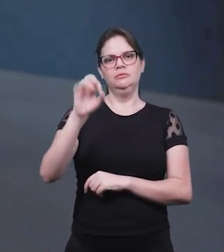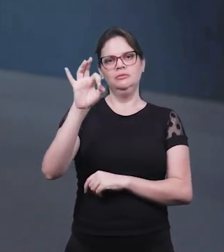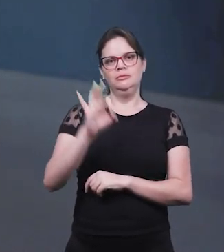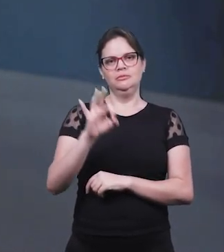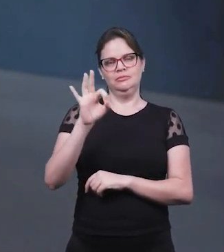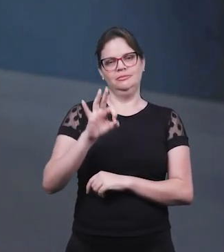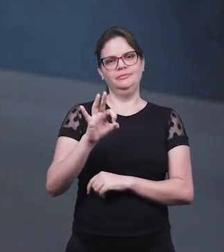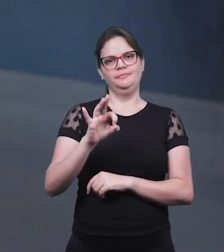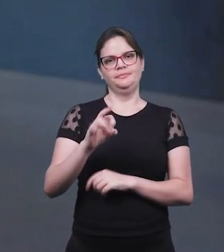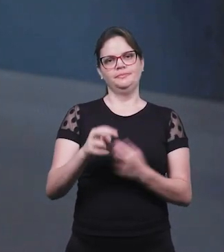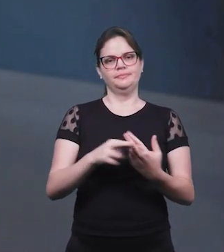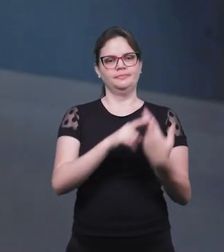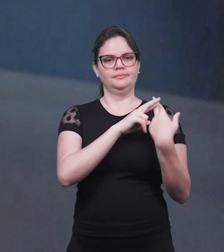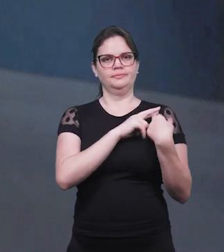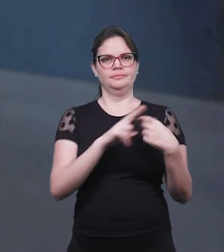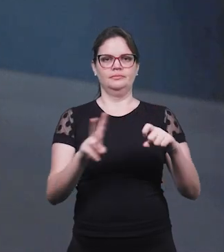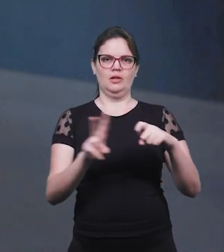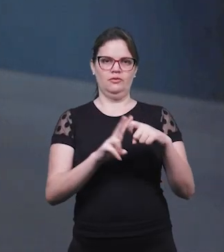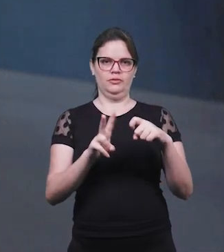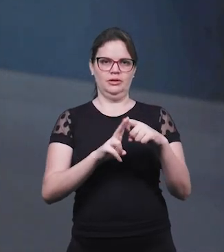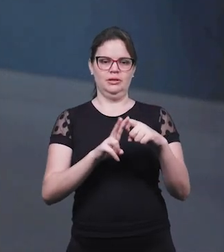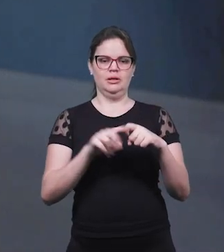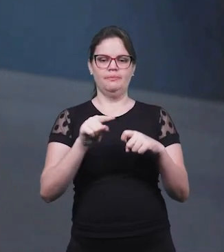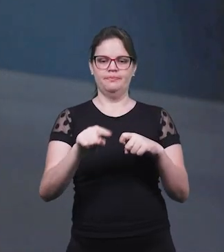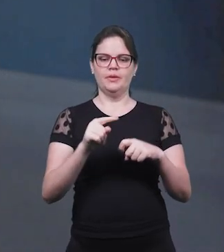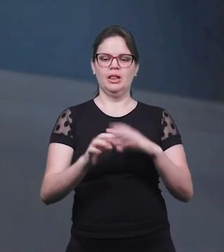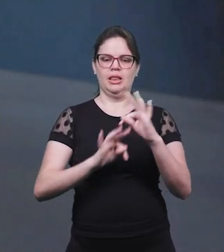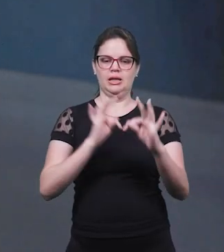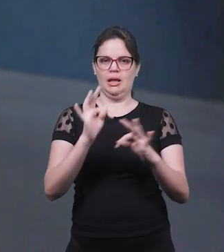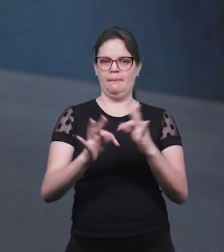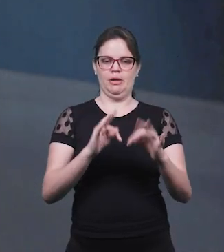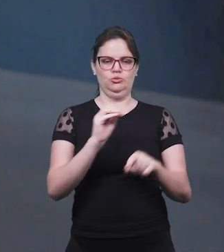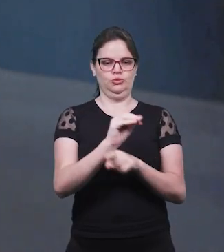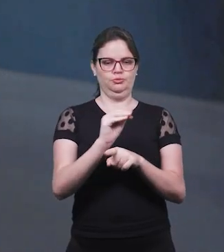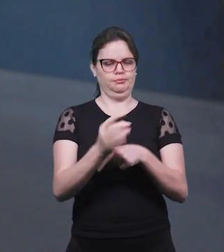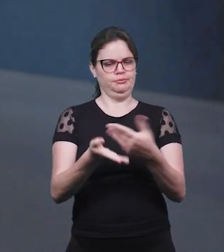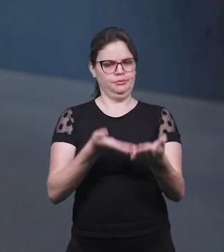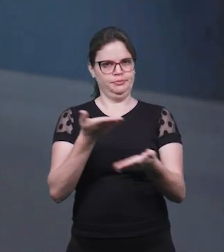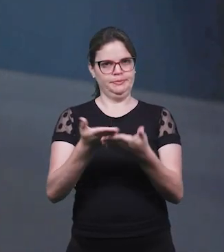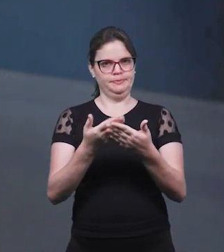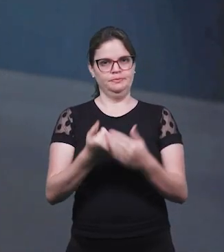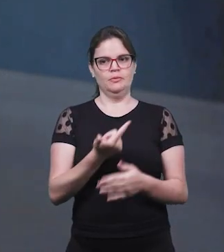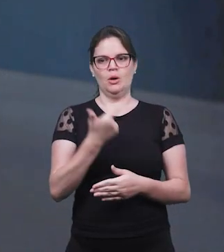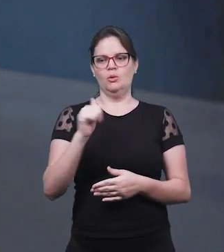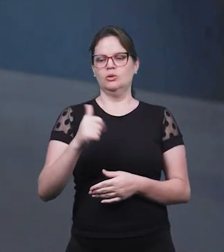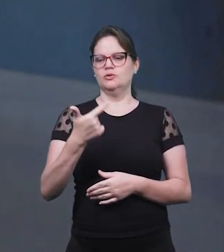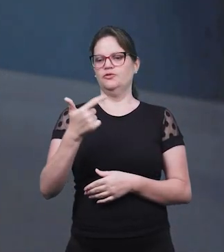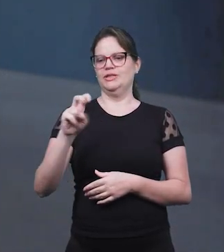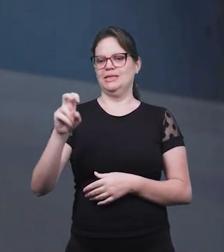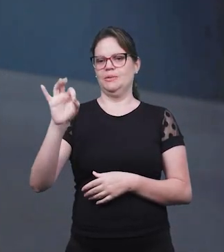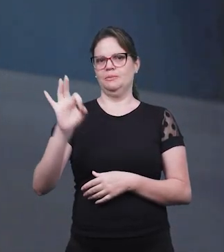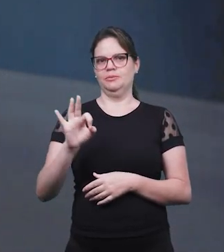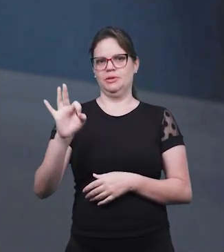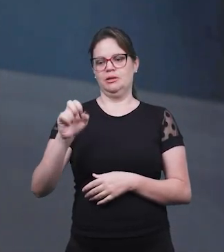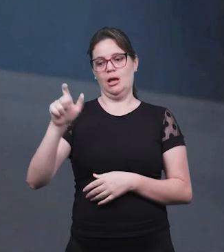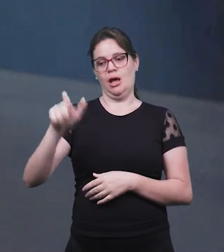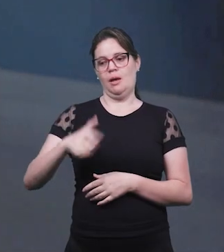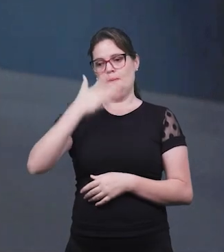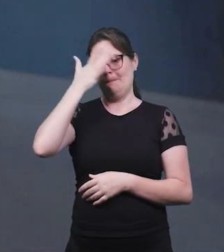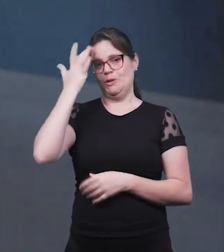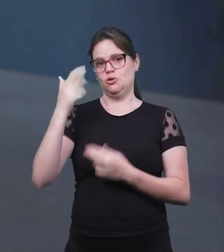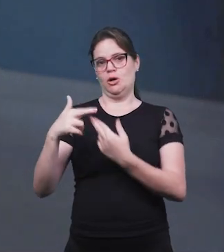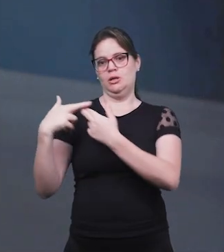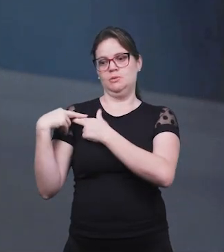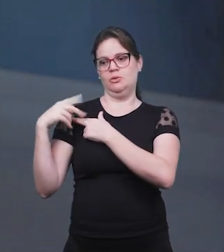é do veterinário, em ele acertar o tratamento. Os outros 25% é do tutor, em